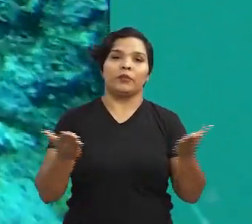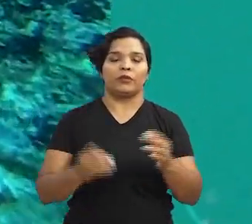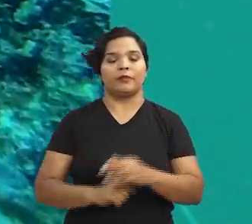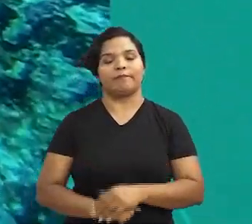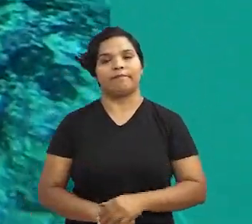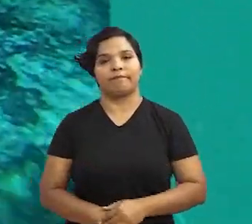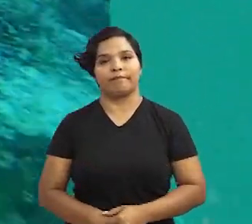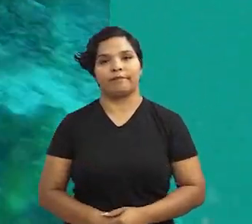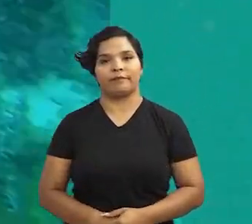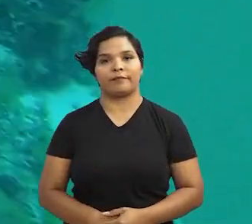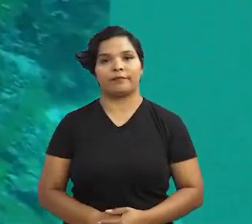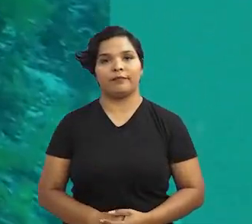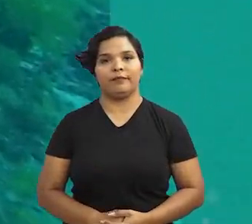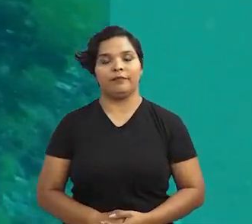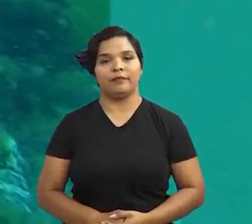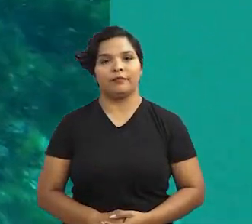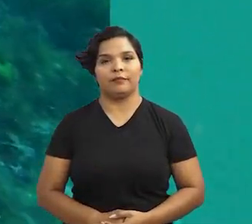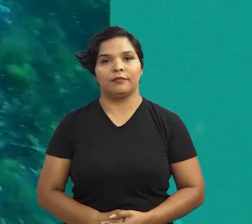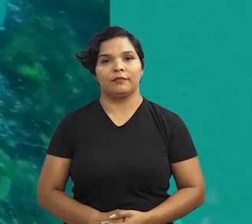ver o que a gente vê hoje.